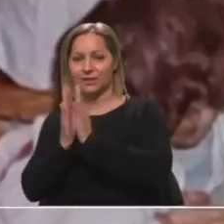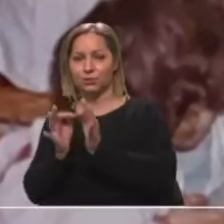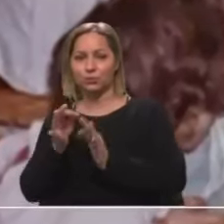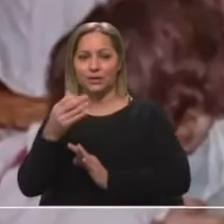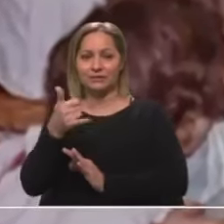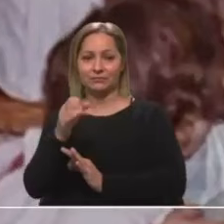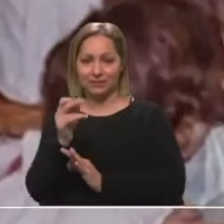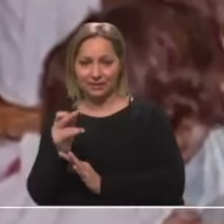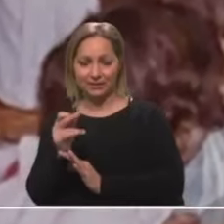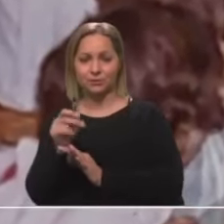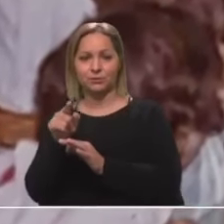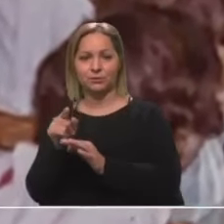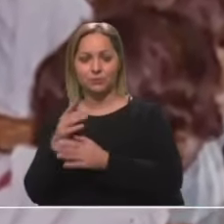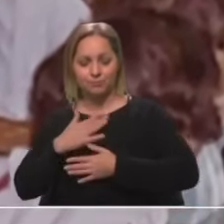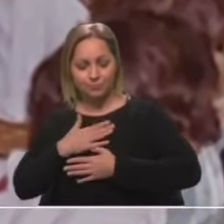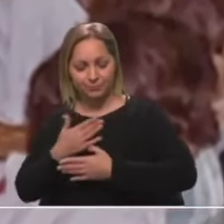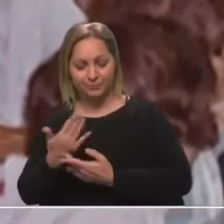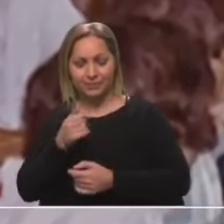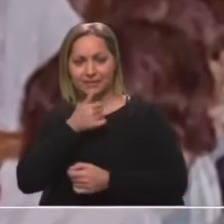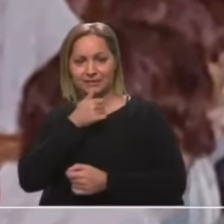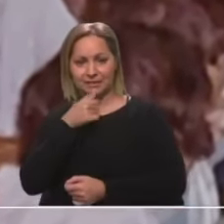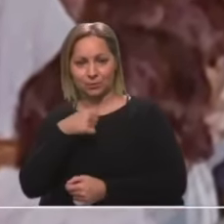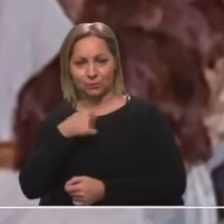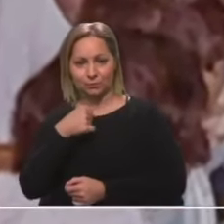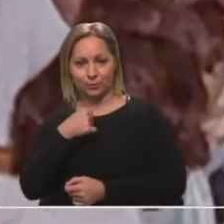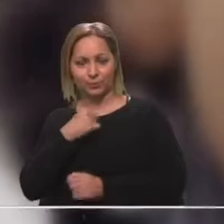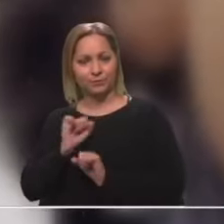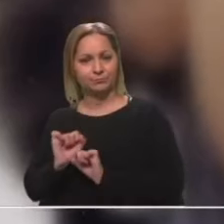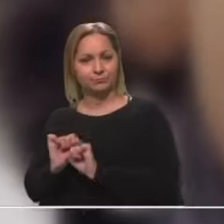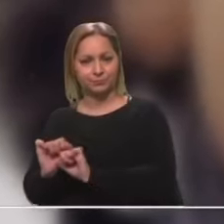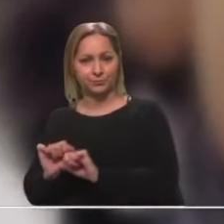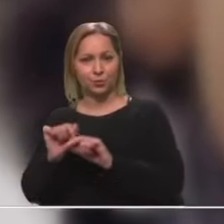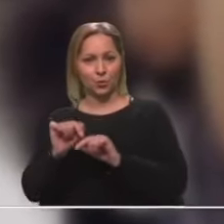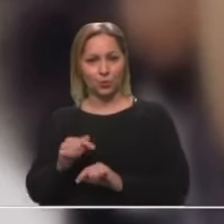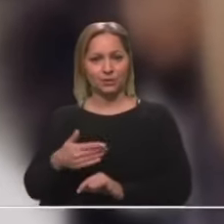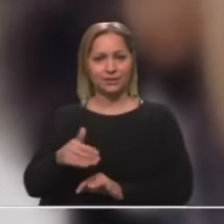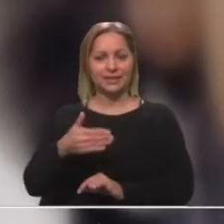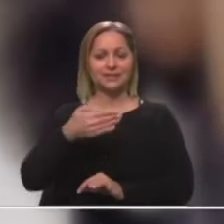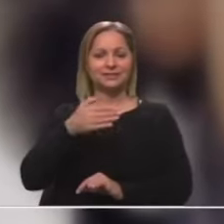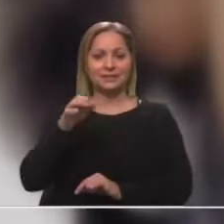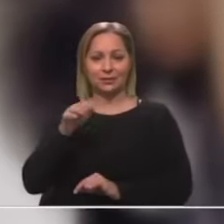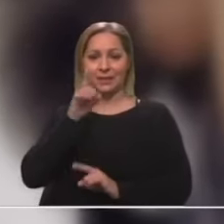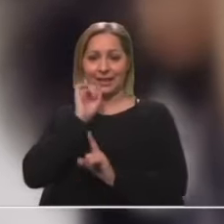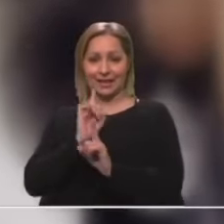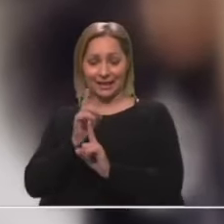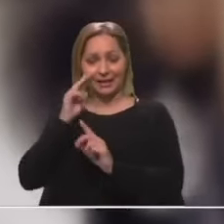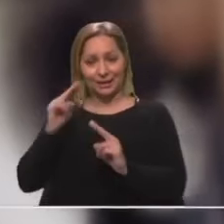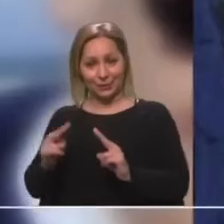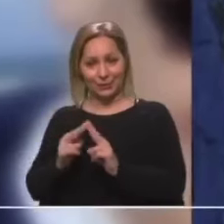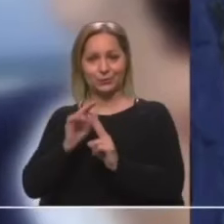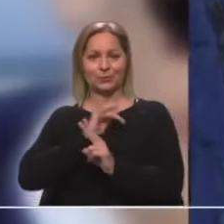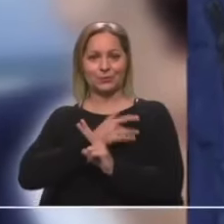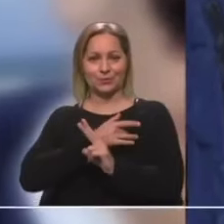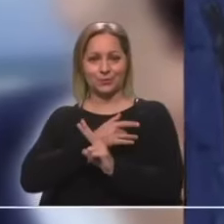foi missionária, mas por decisão própria, acabou por renunciar. Hoje, aos 78 anos, Maria Francisca encontrou o amor